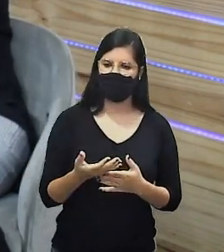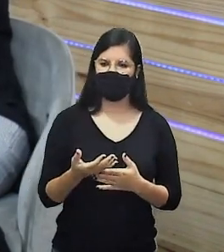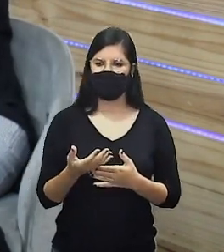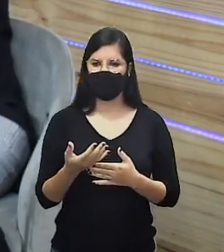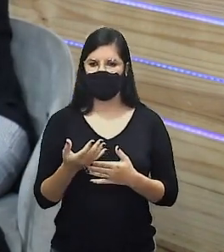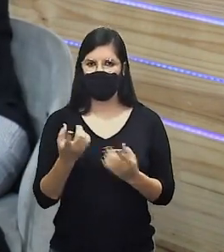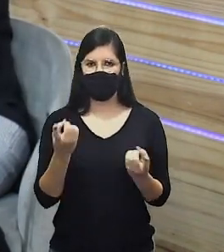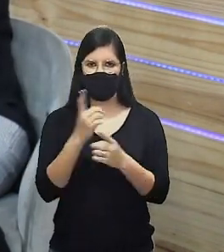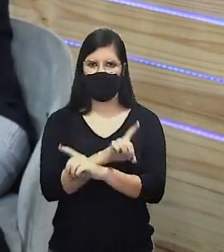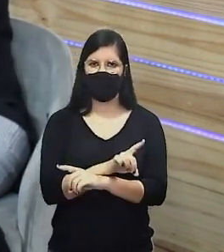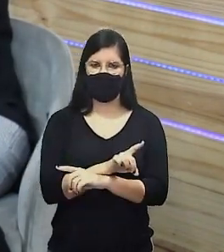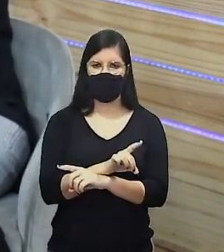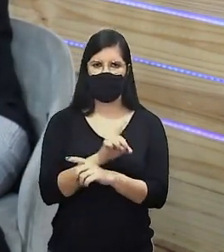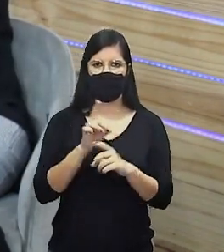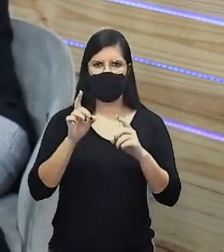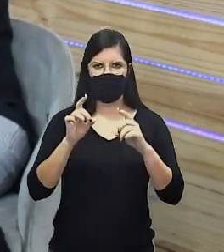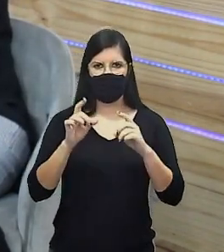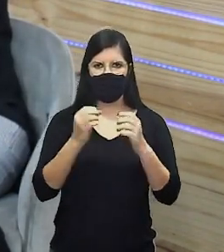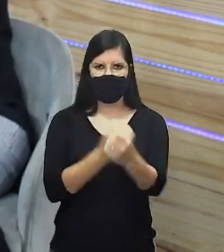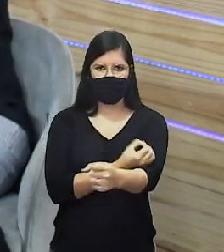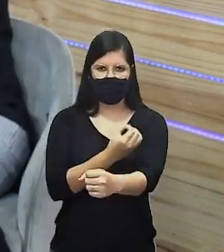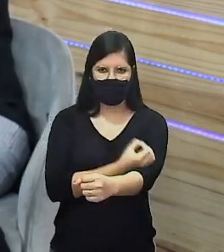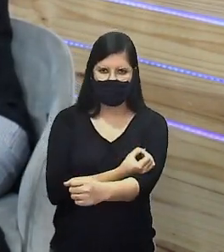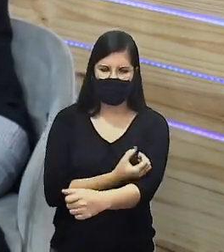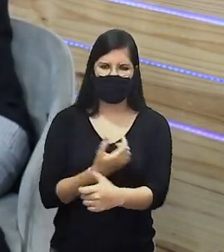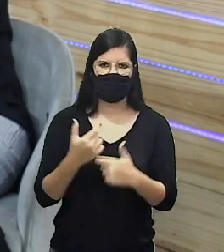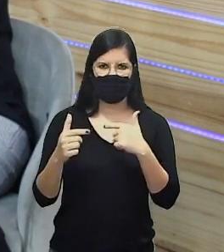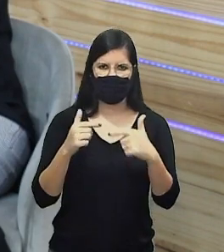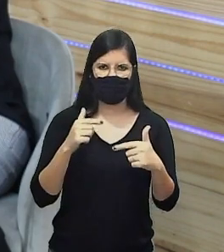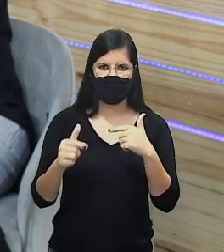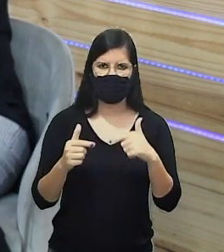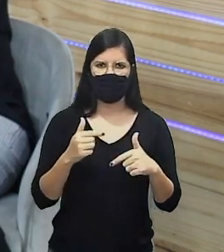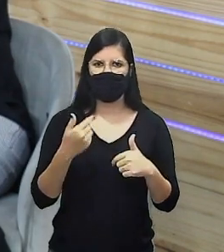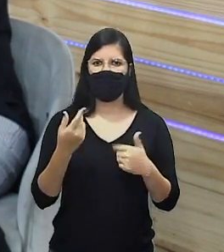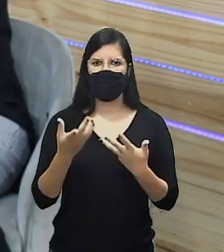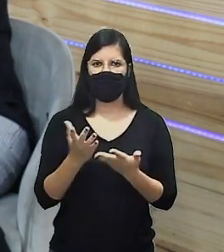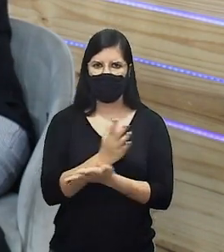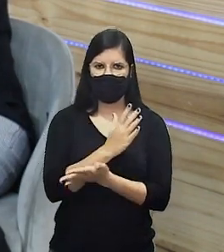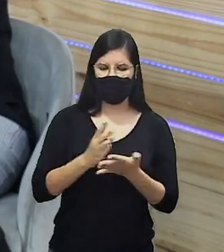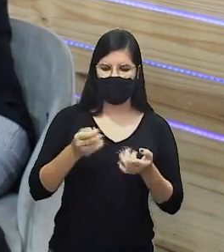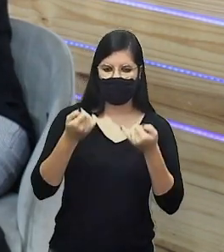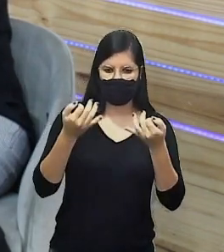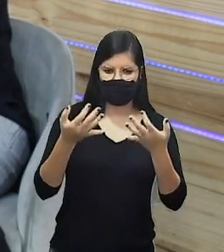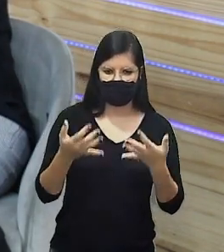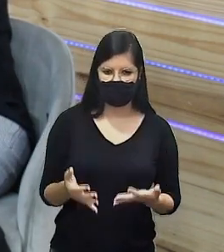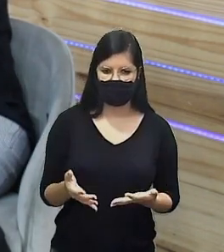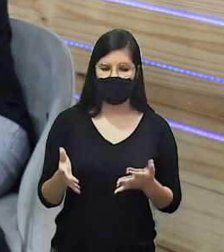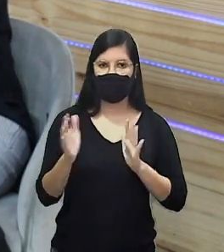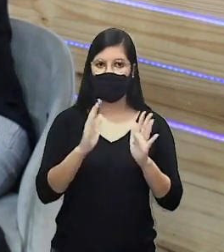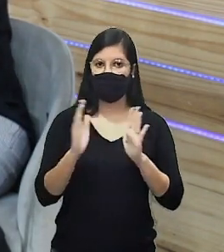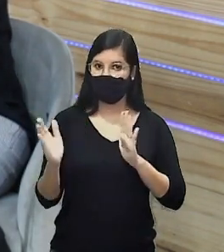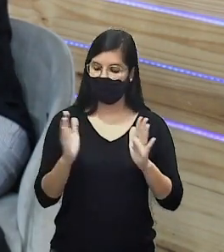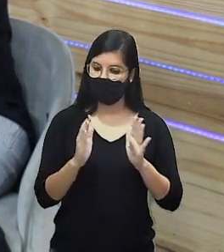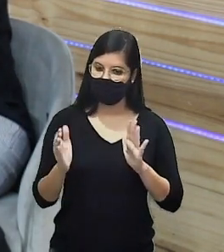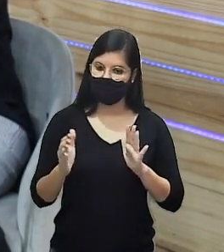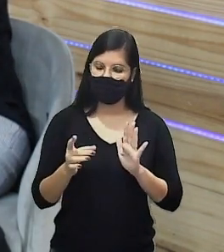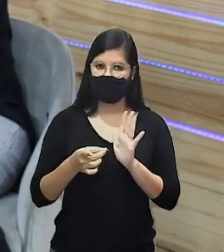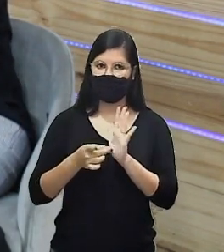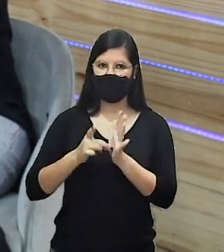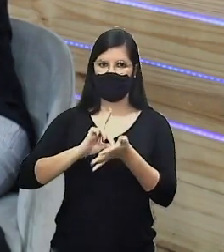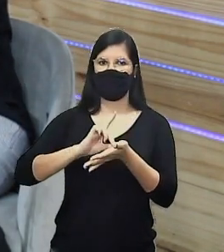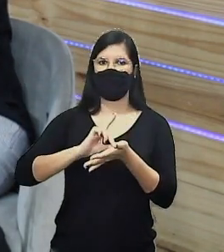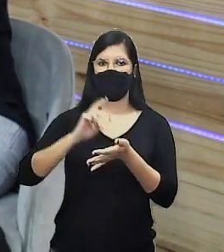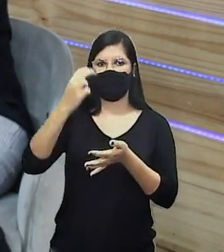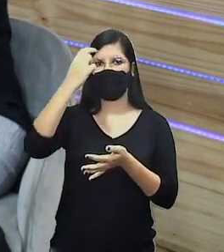está se contradizendo, fazendo comercial para a Coca-Cola. E aí muitos apontam como esse momento aí uma antecipação